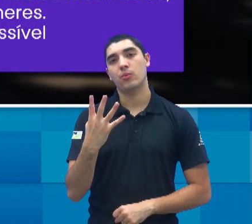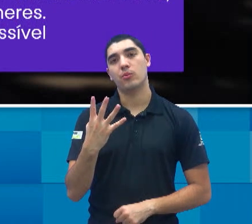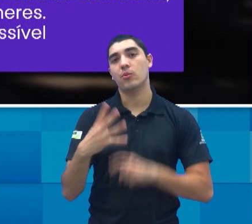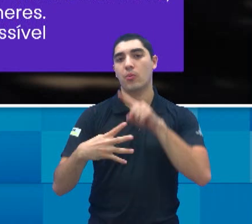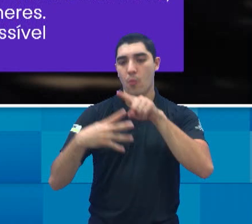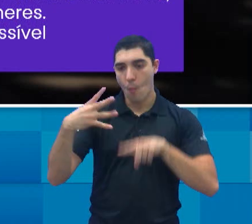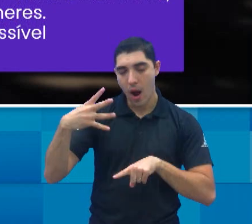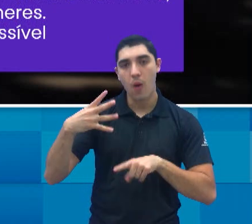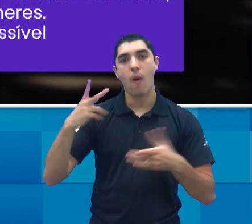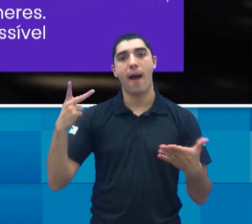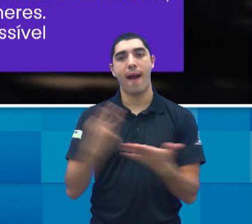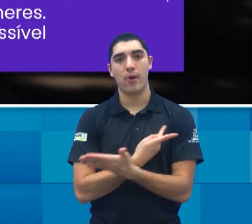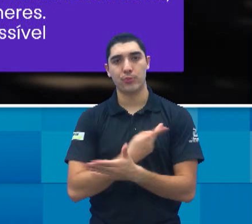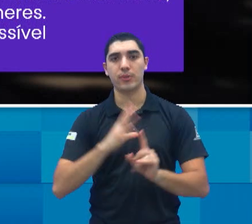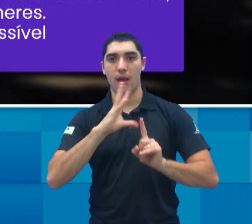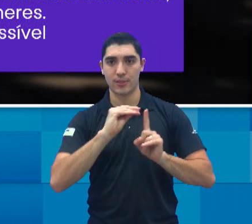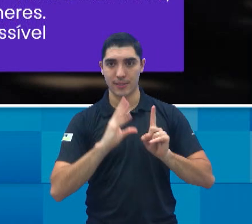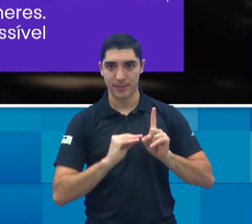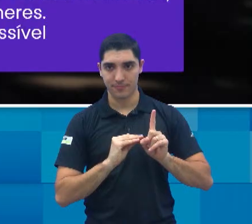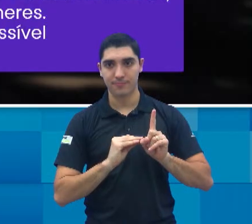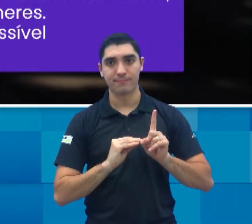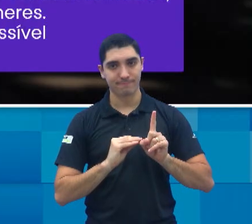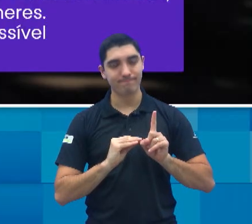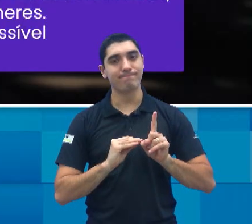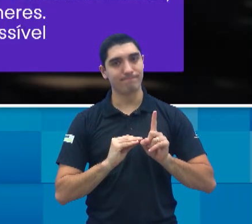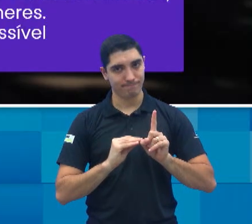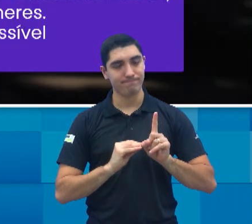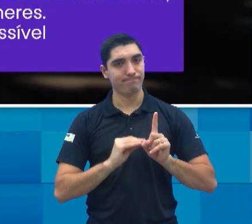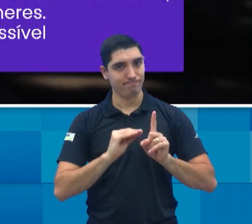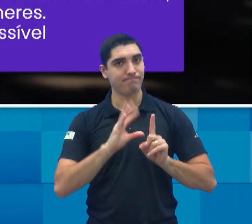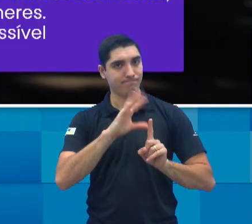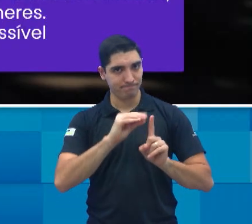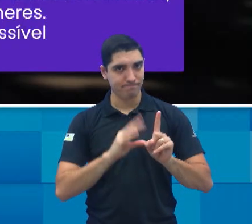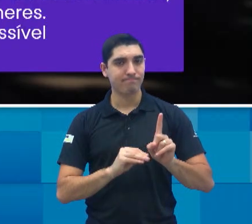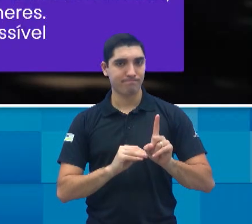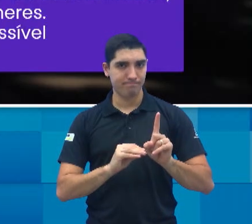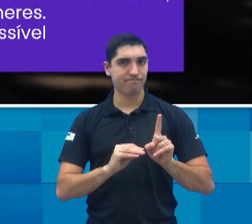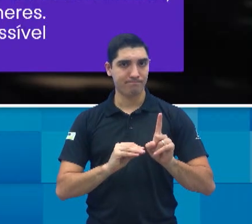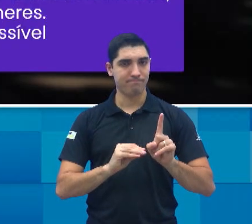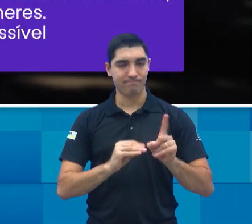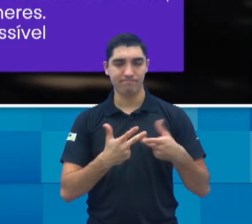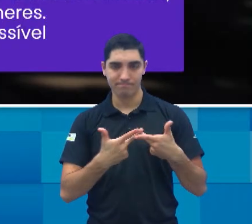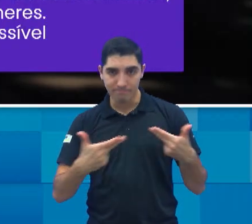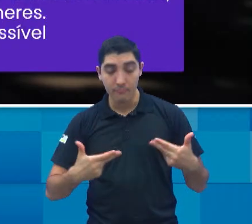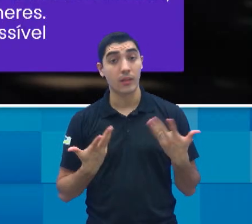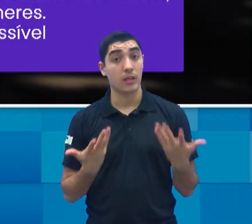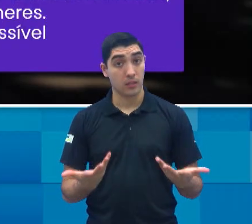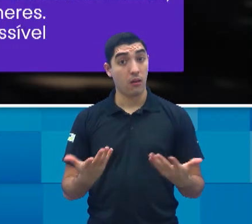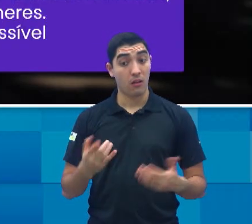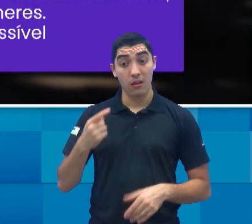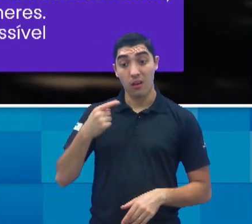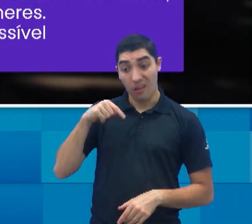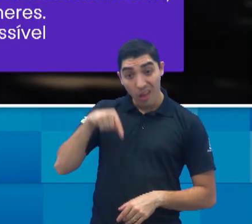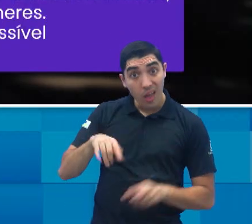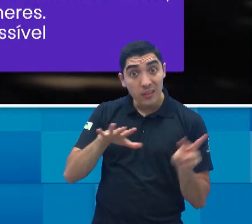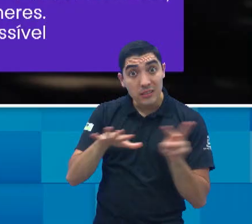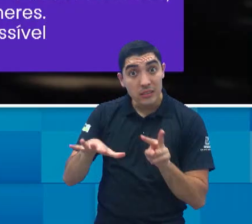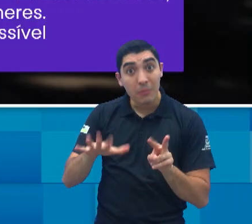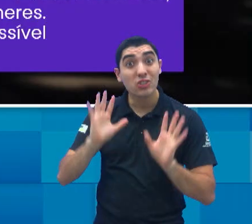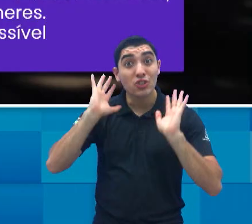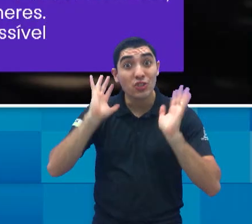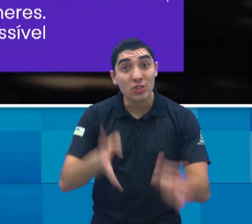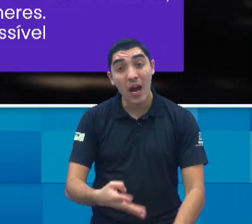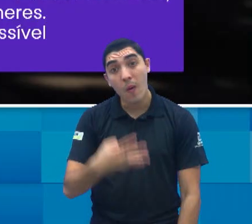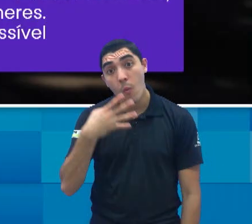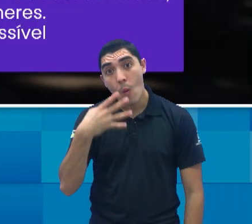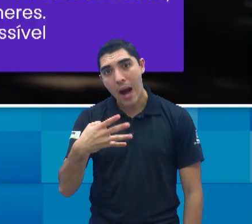desse caso aqui. Importunação, né, sexual. Então, essa semana, 4 casos. Mais